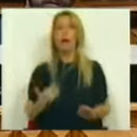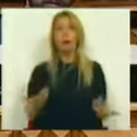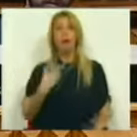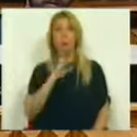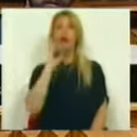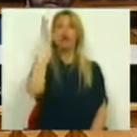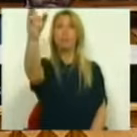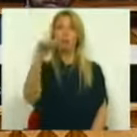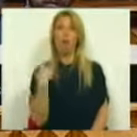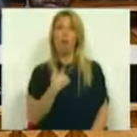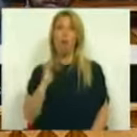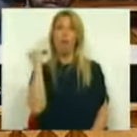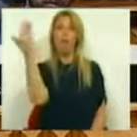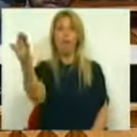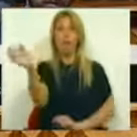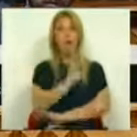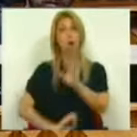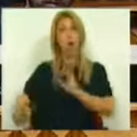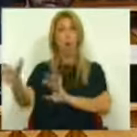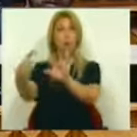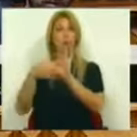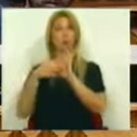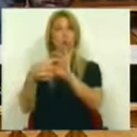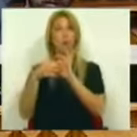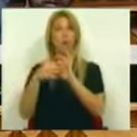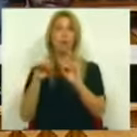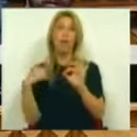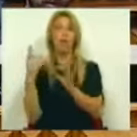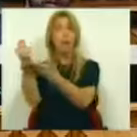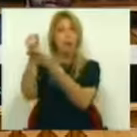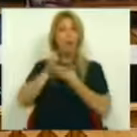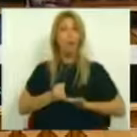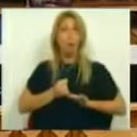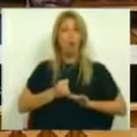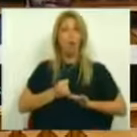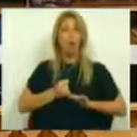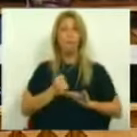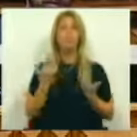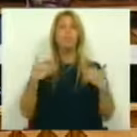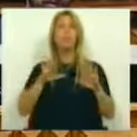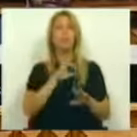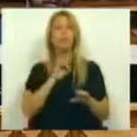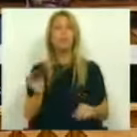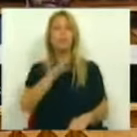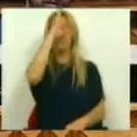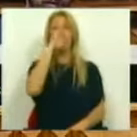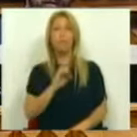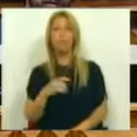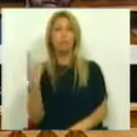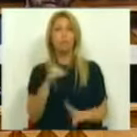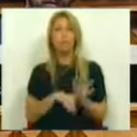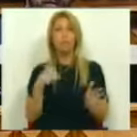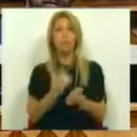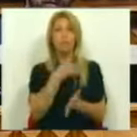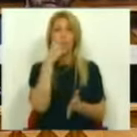que nós damos à Europa da solidariedade que dela estamos a receber. Mas, Sr. Primeiro-Ministro, nós sempre dissemos